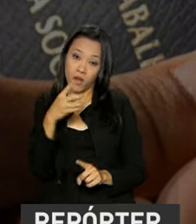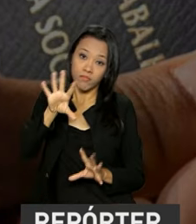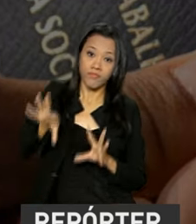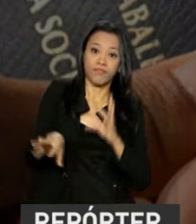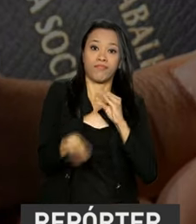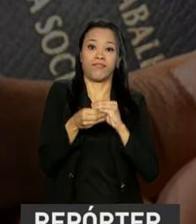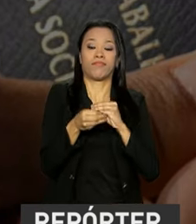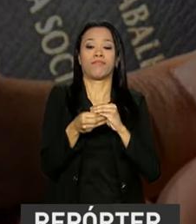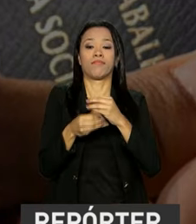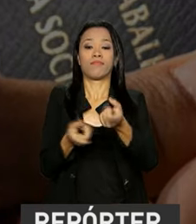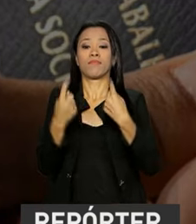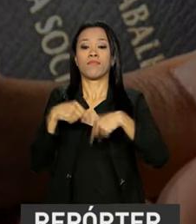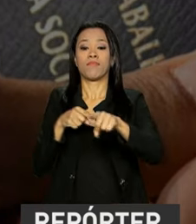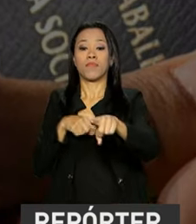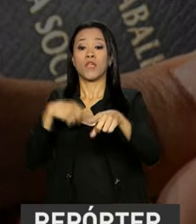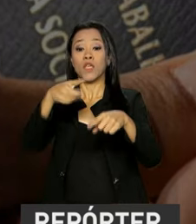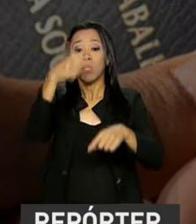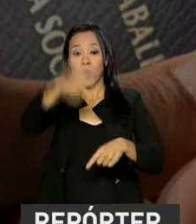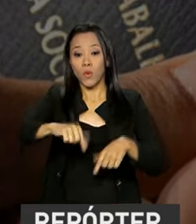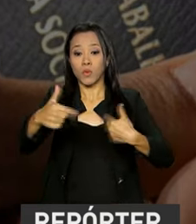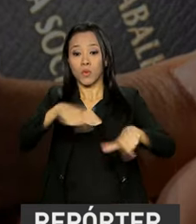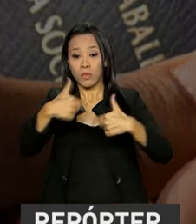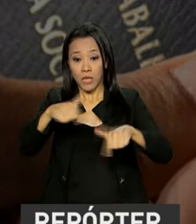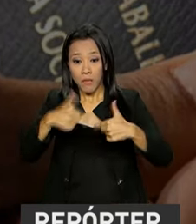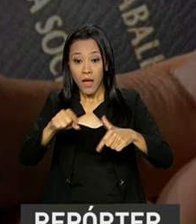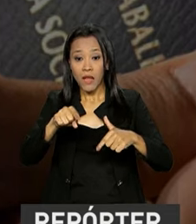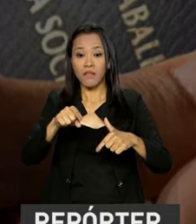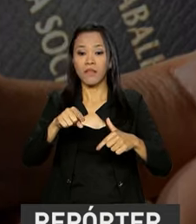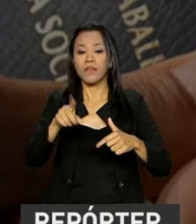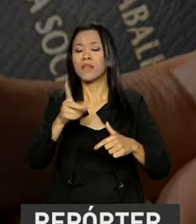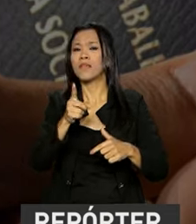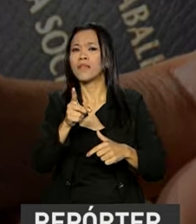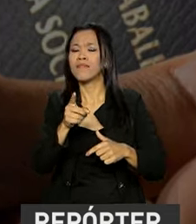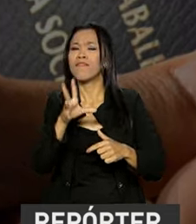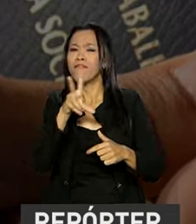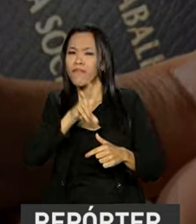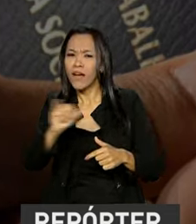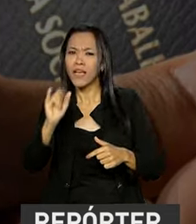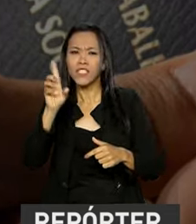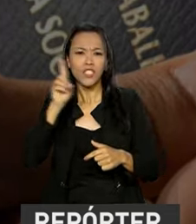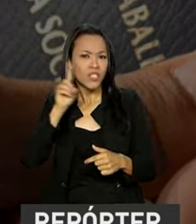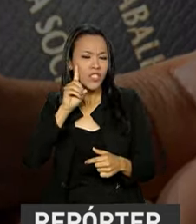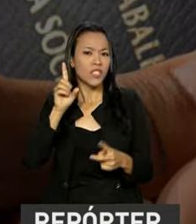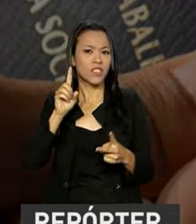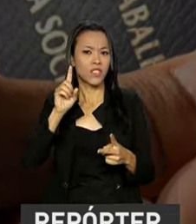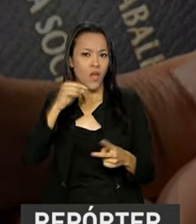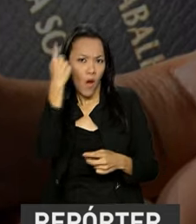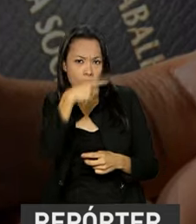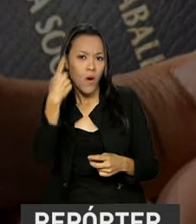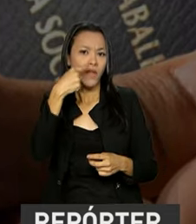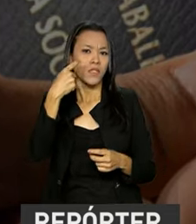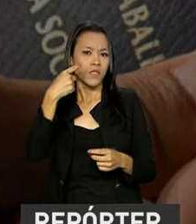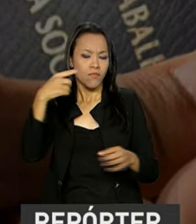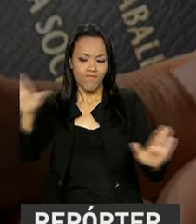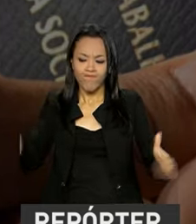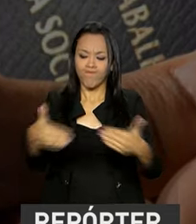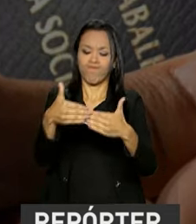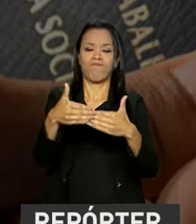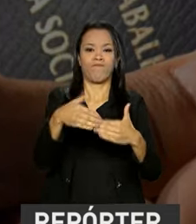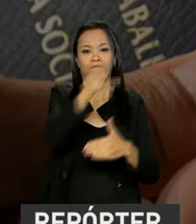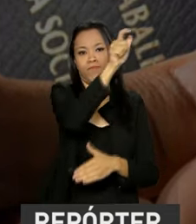intermitente que não é contínuo vai ser ajustado com período dias e horas acertados entre patrões